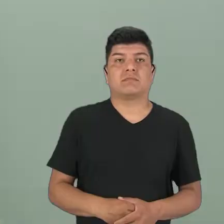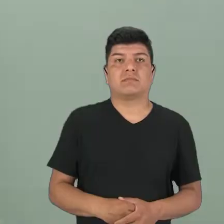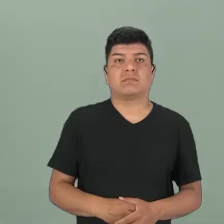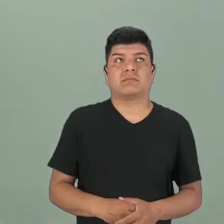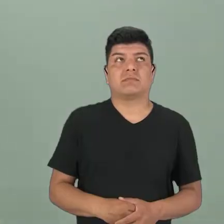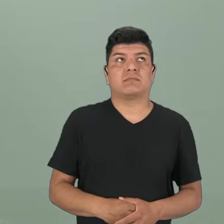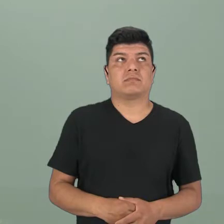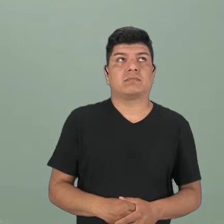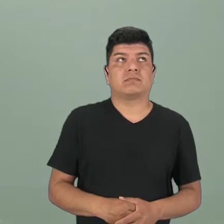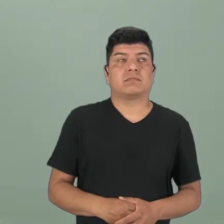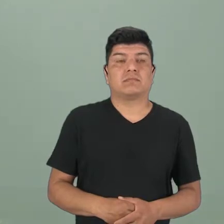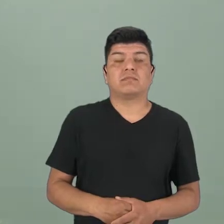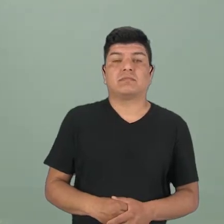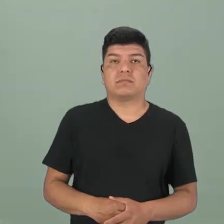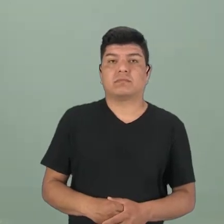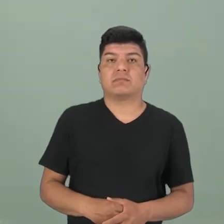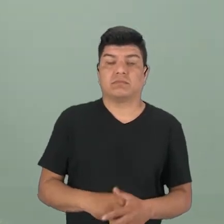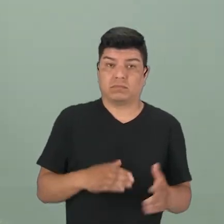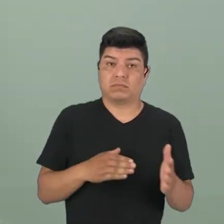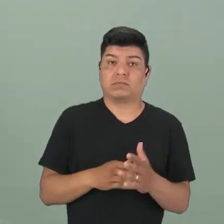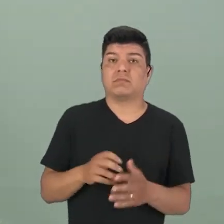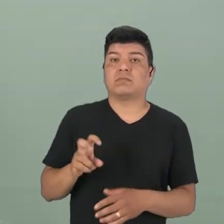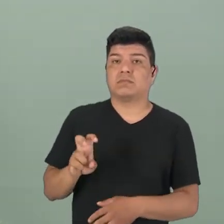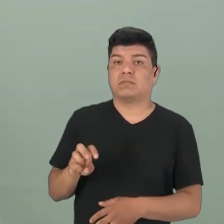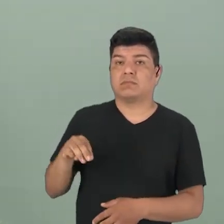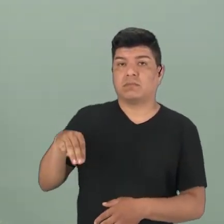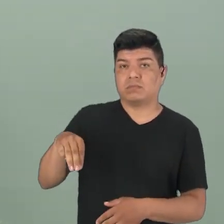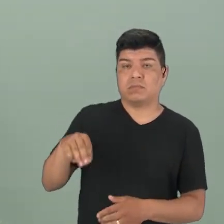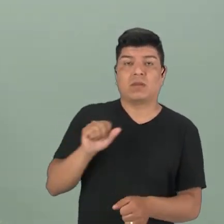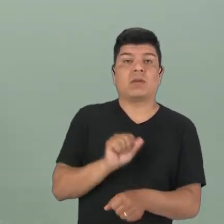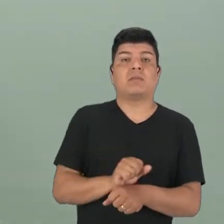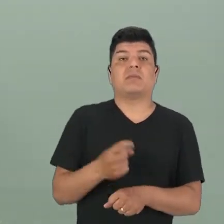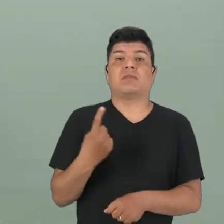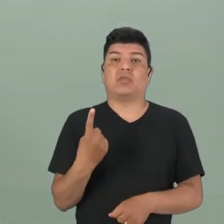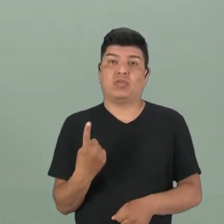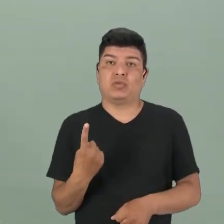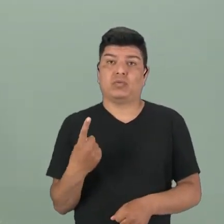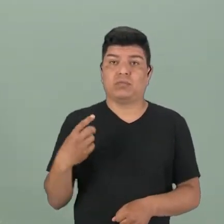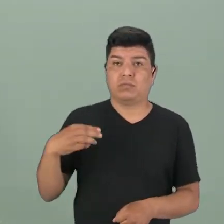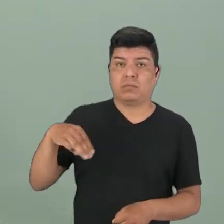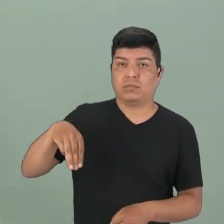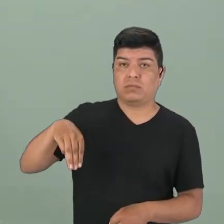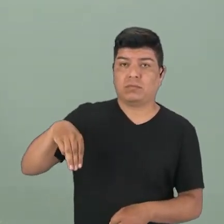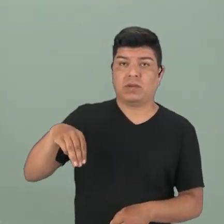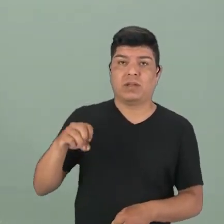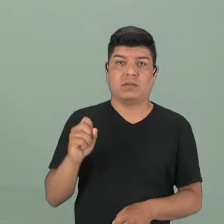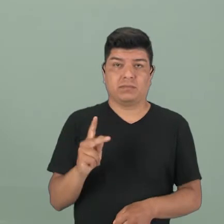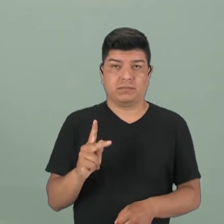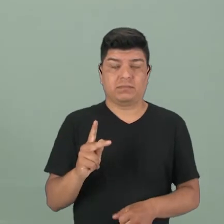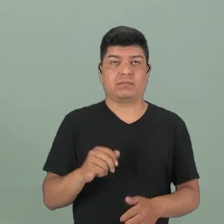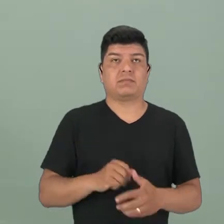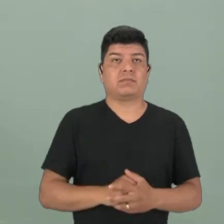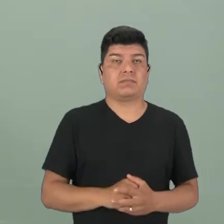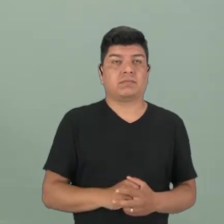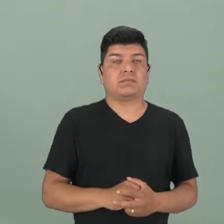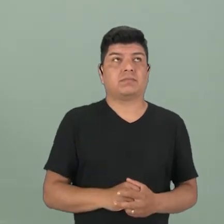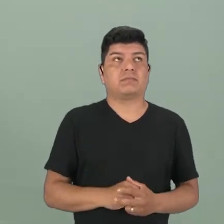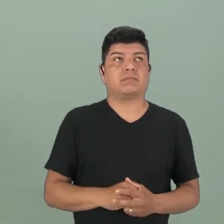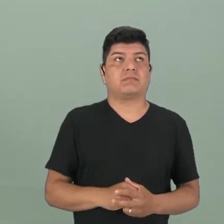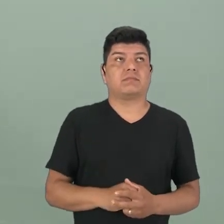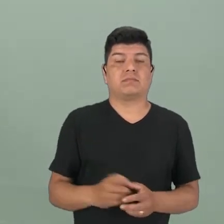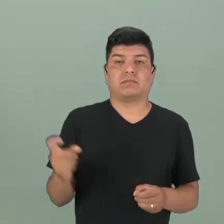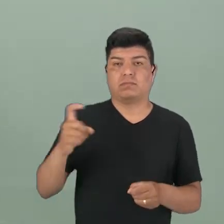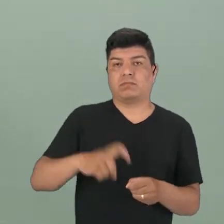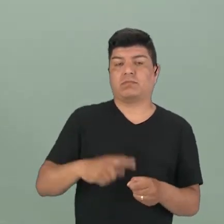5M. Então, ela vai até 5 metros. Eu parei exatamente em 1 metro aqui, ó. 1 metro, deixa eu voltar de